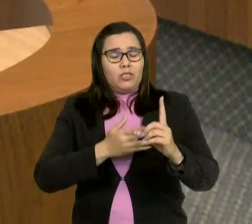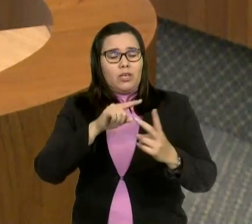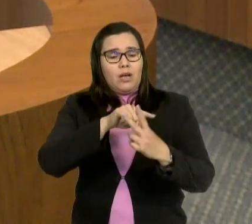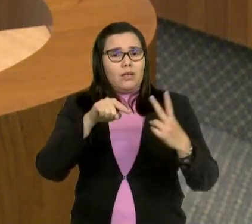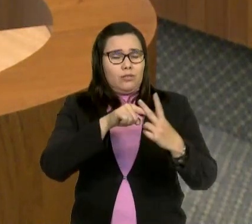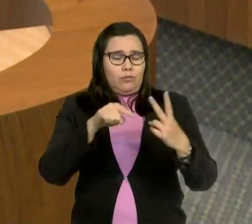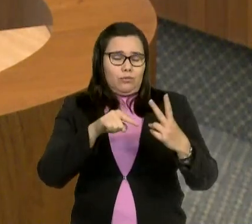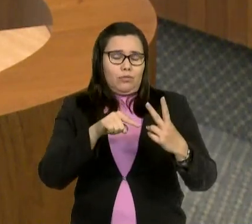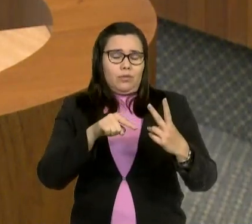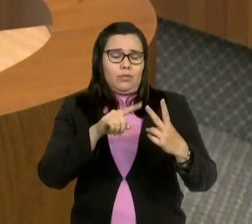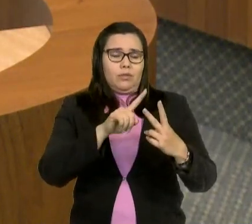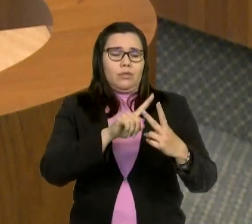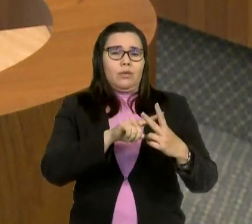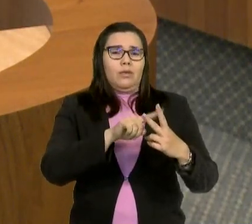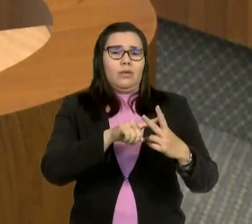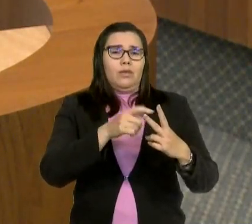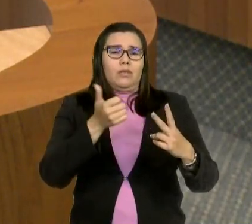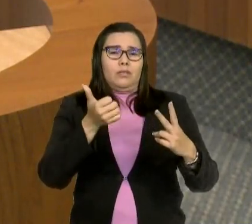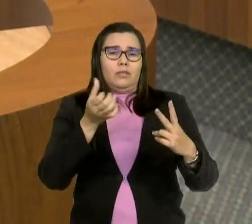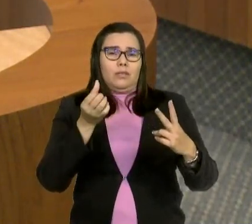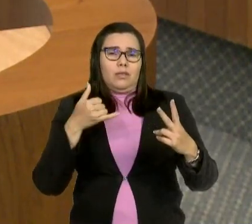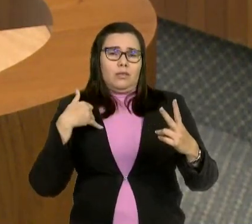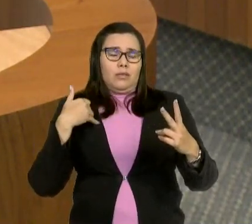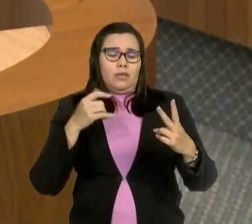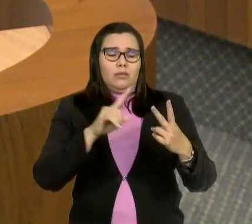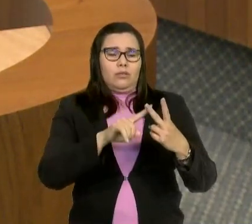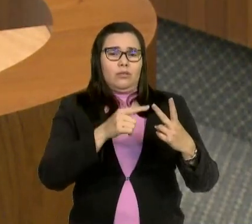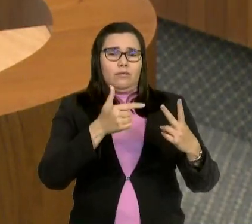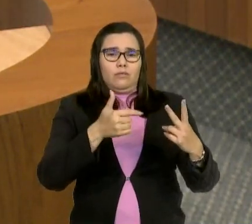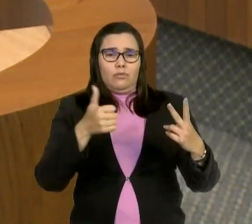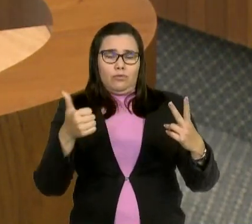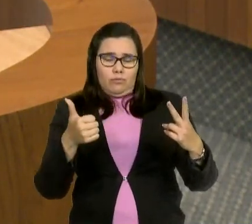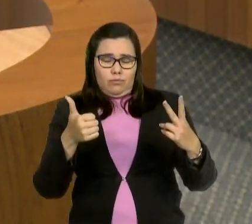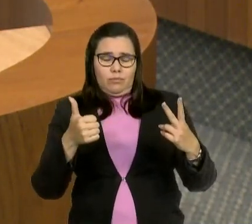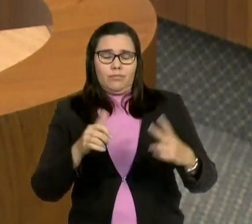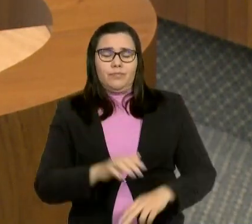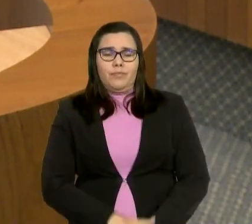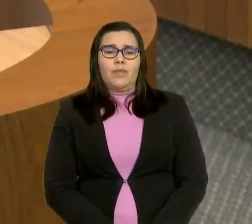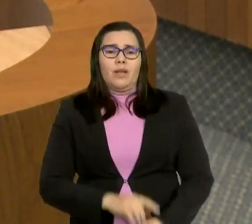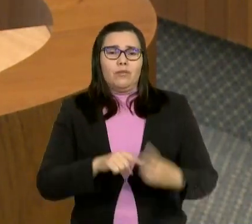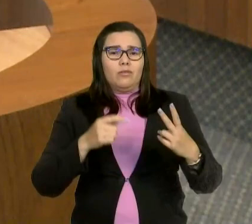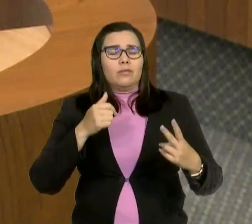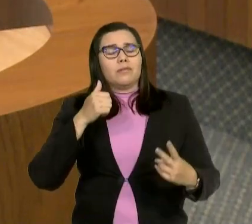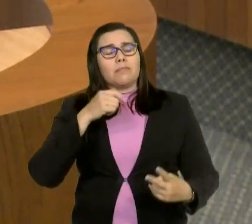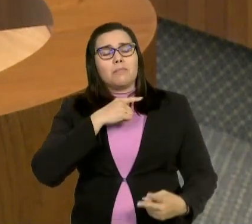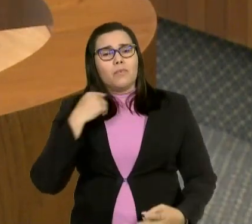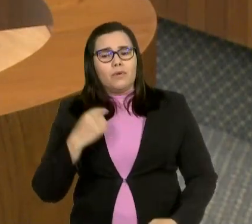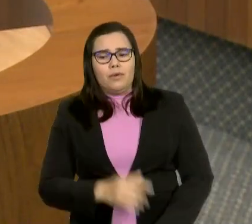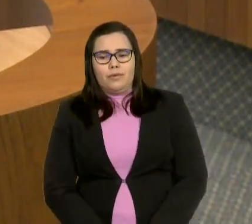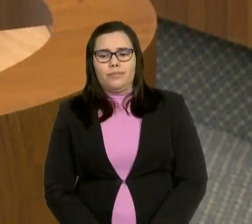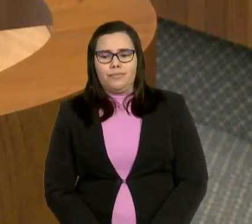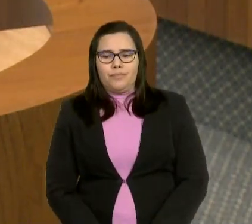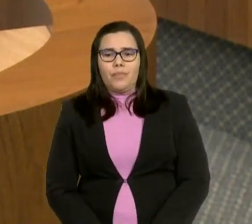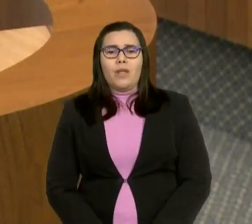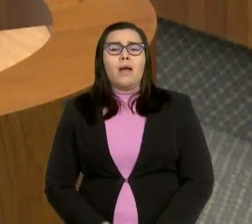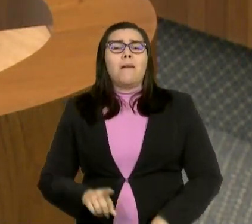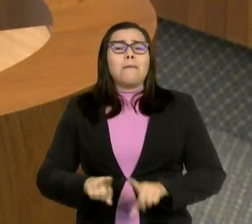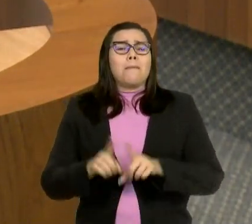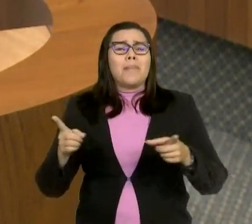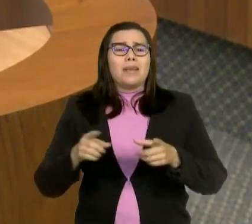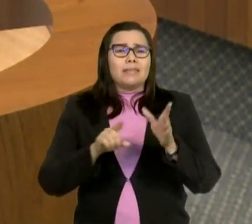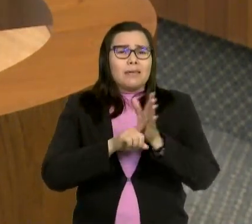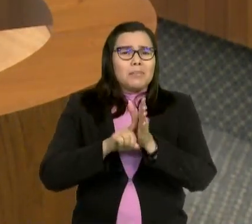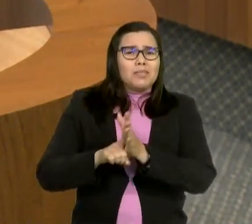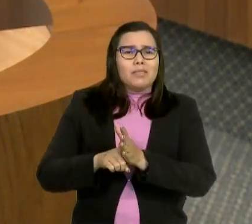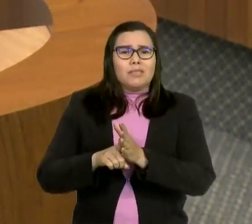anos. Só que a família está reclamando que, na verdade, não saiu o laudo do IML ainda. Muito embora, supostamente, seja